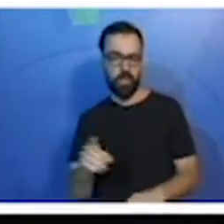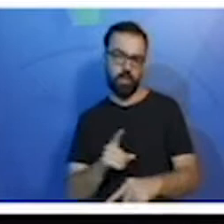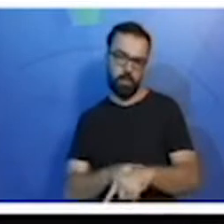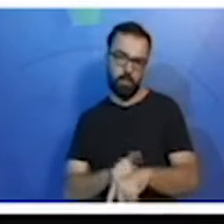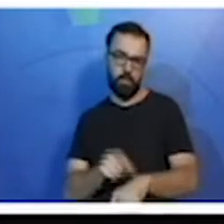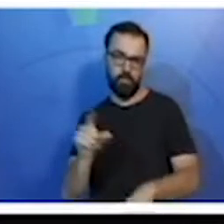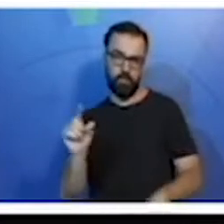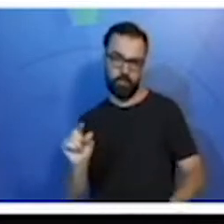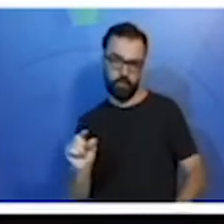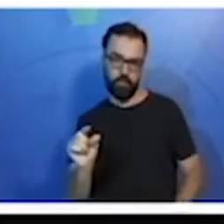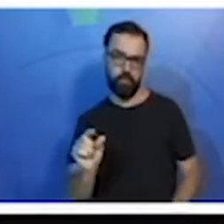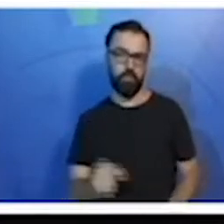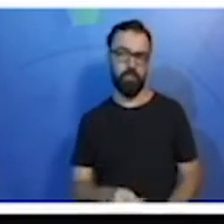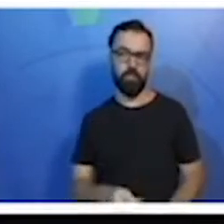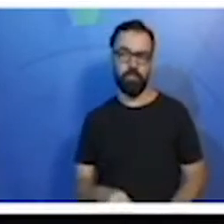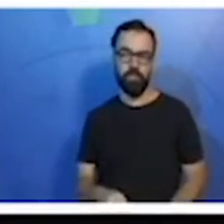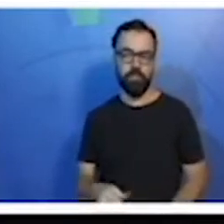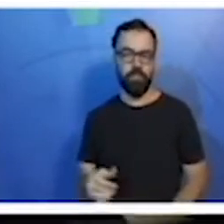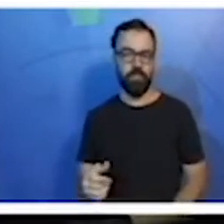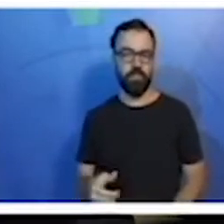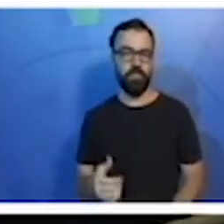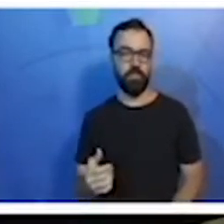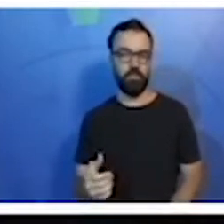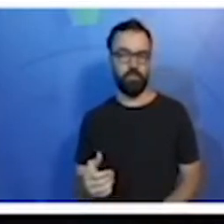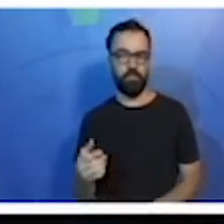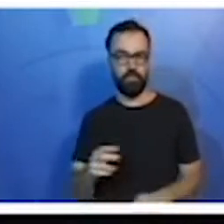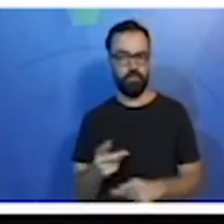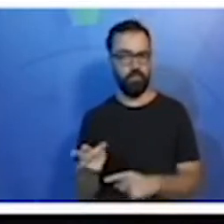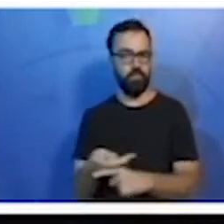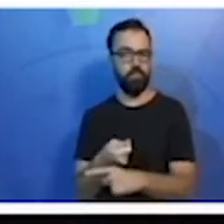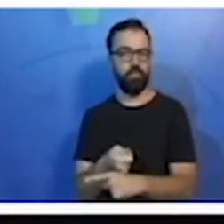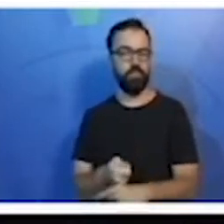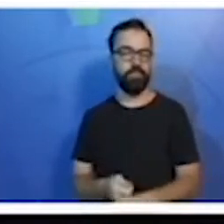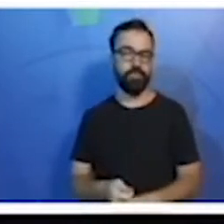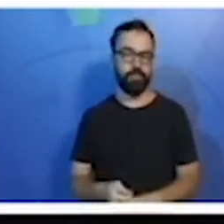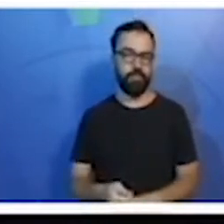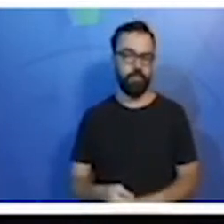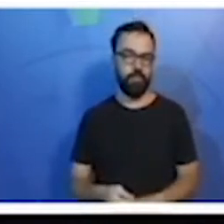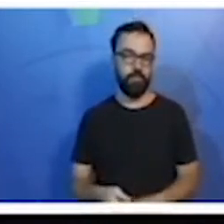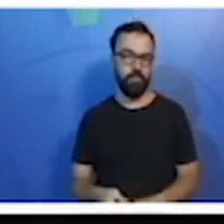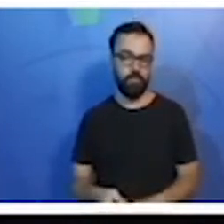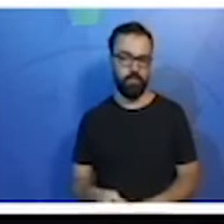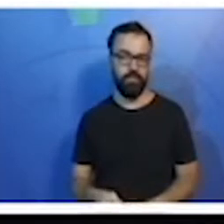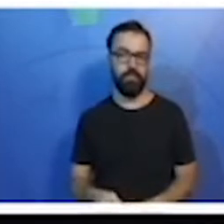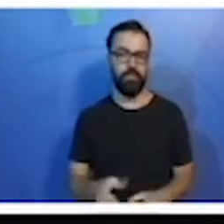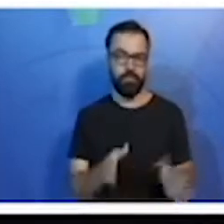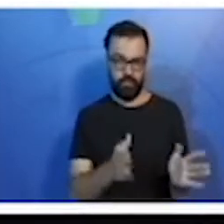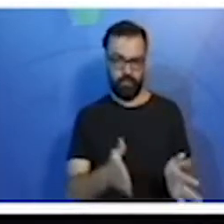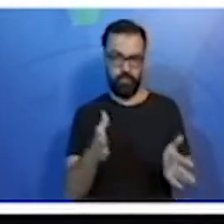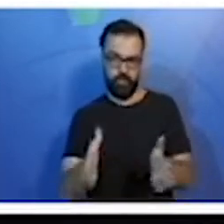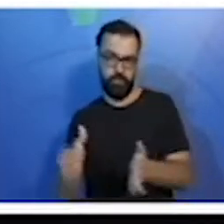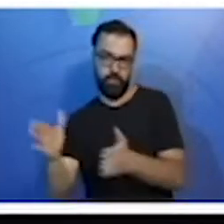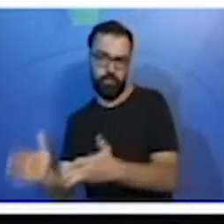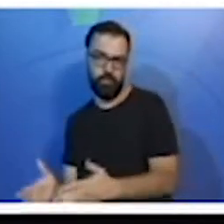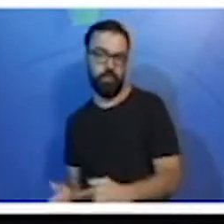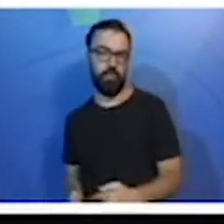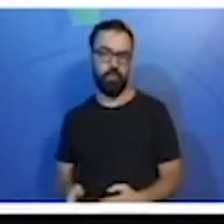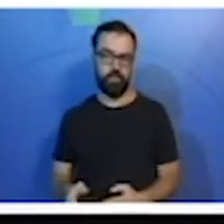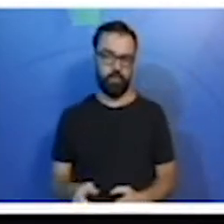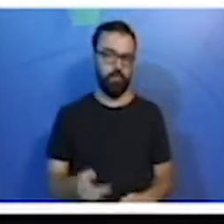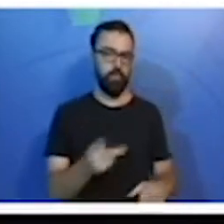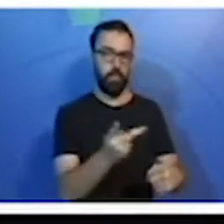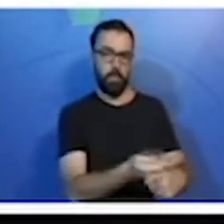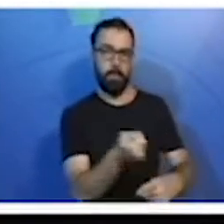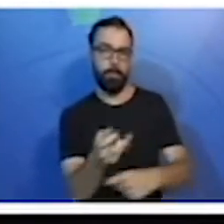menor tempo ou aquele que vencer a maior quantidade de provas dessas etapas né então são várias provas várias etapas aquele que vencer mais Ou